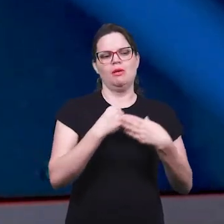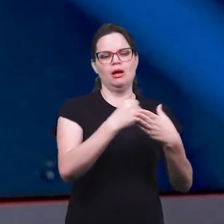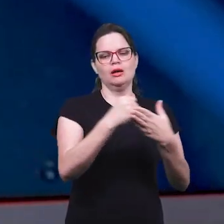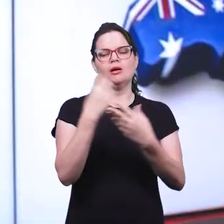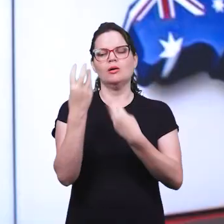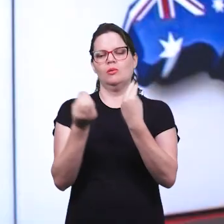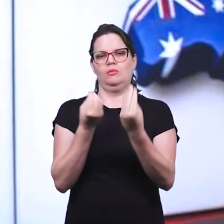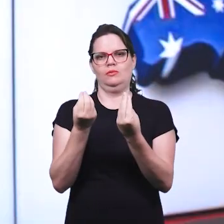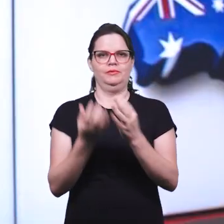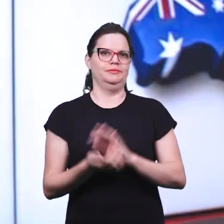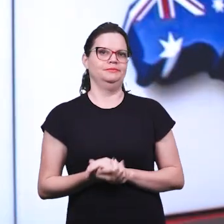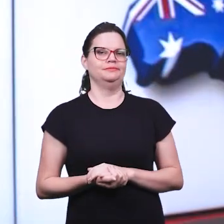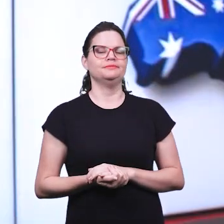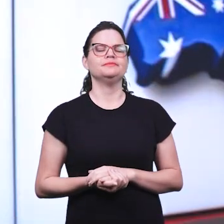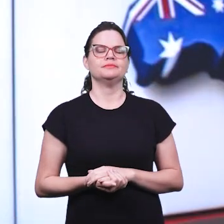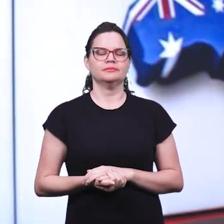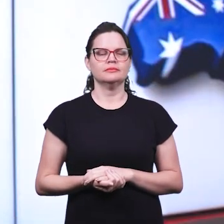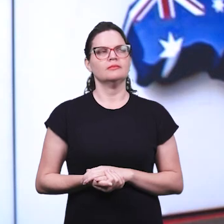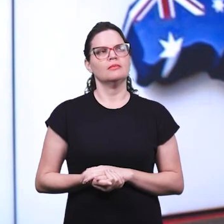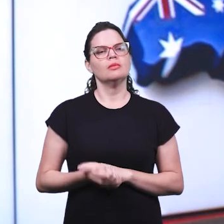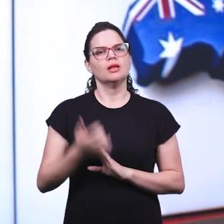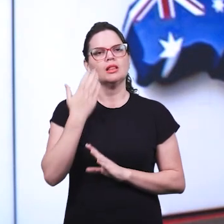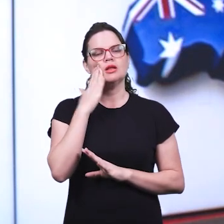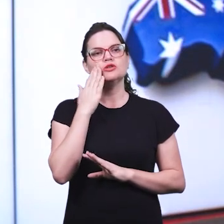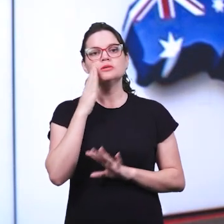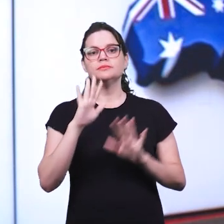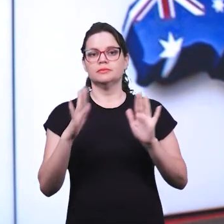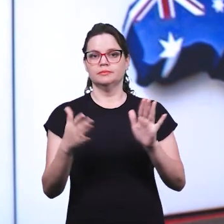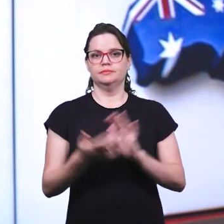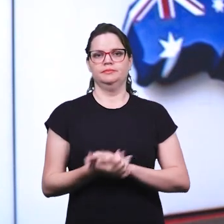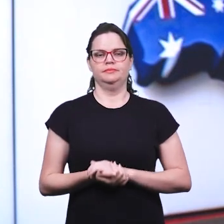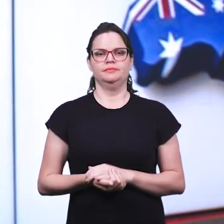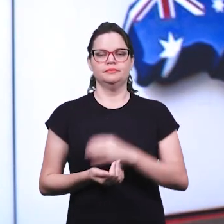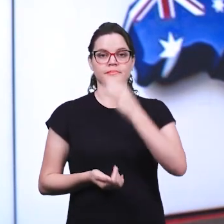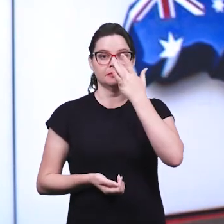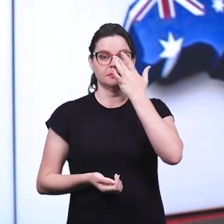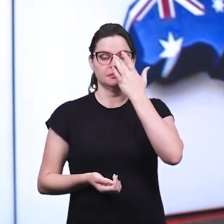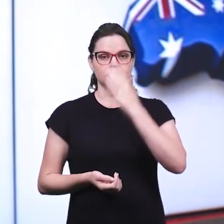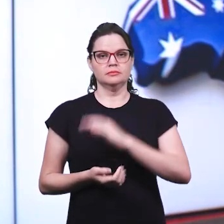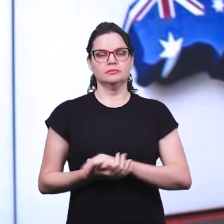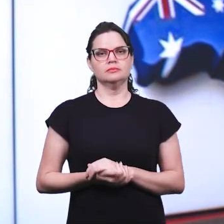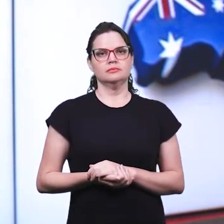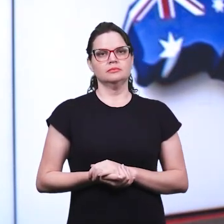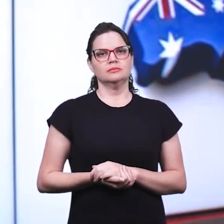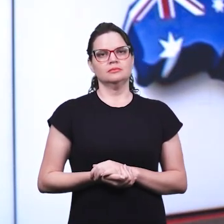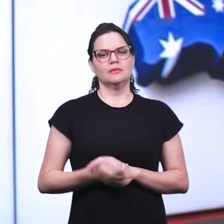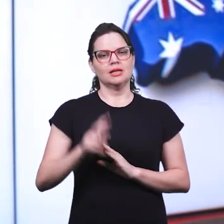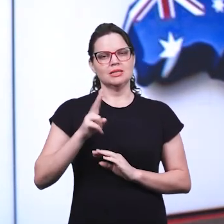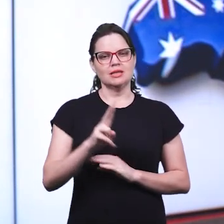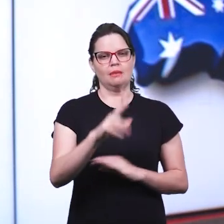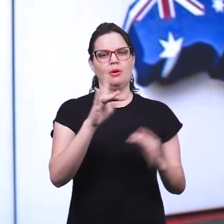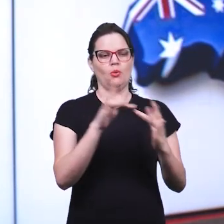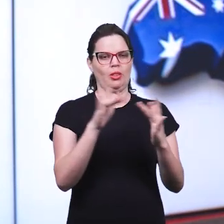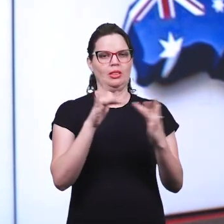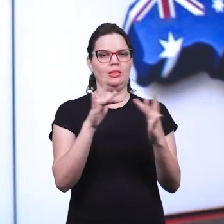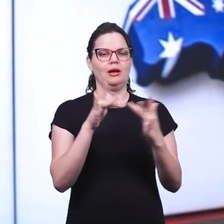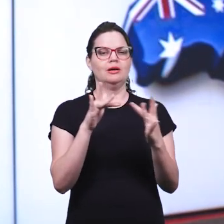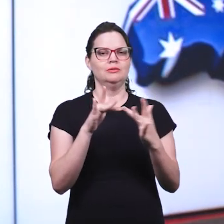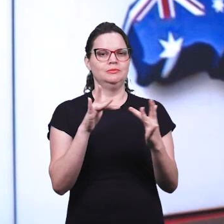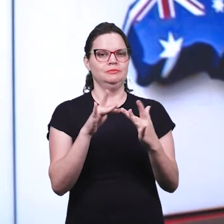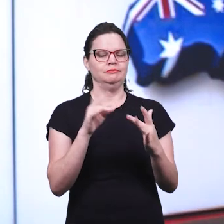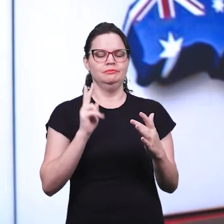no exterior? Muito bem. Nós temos estado em contato